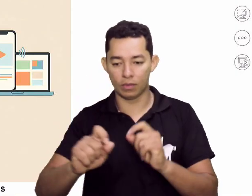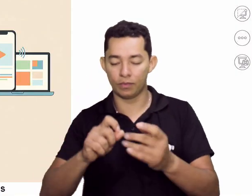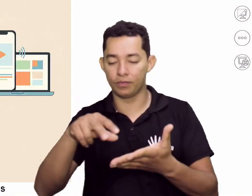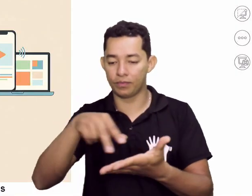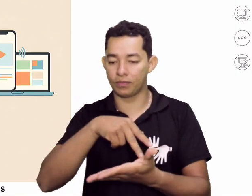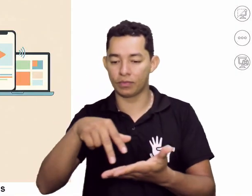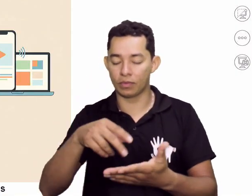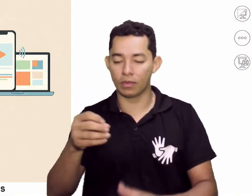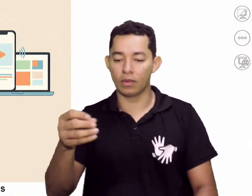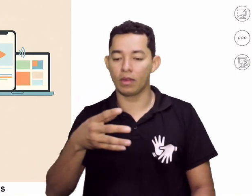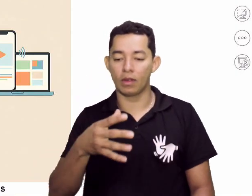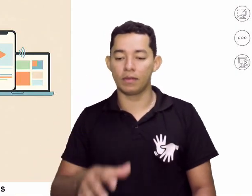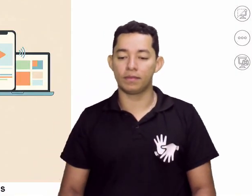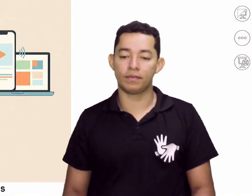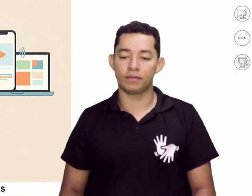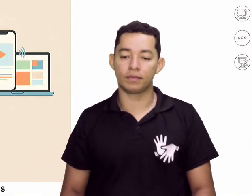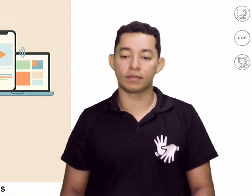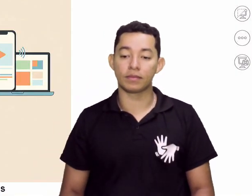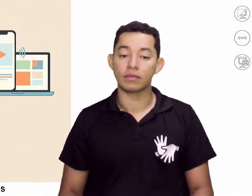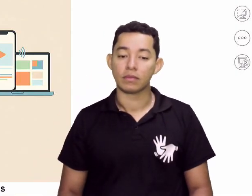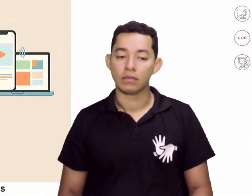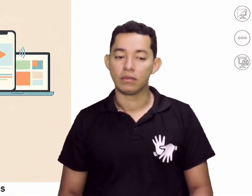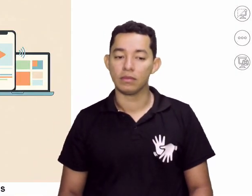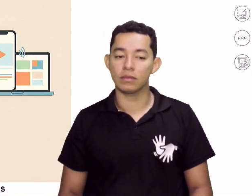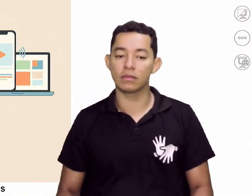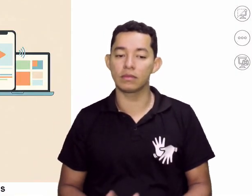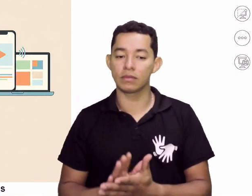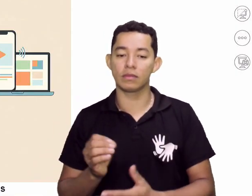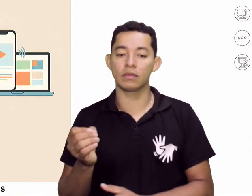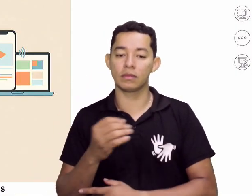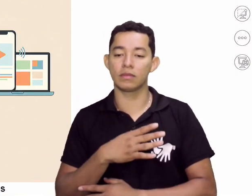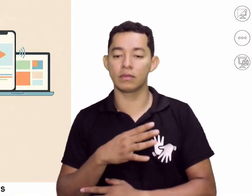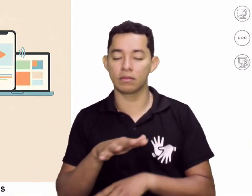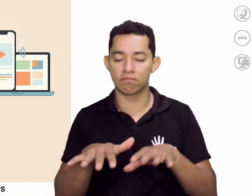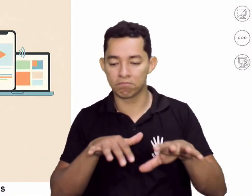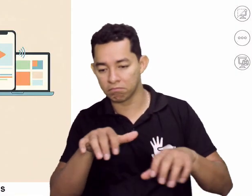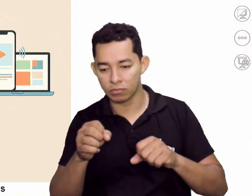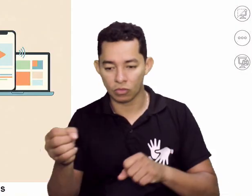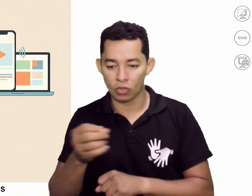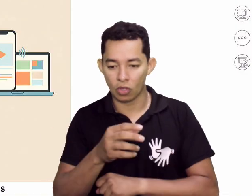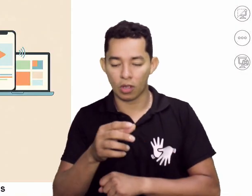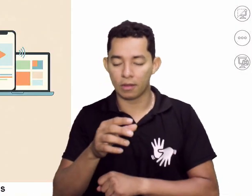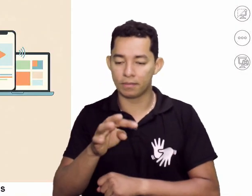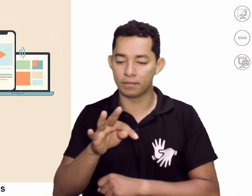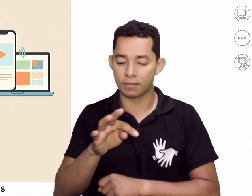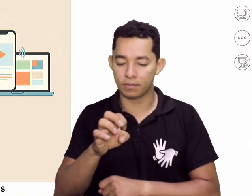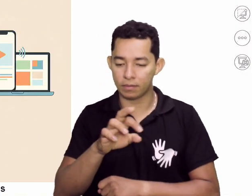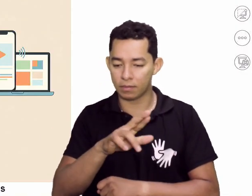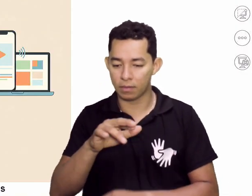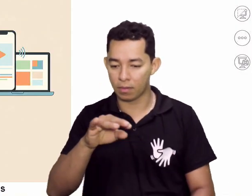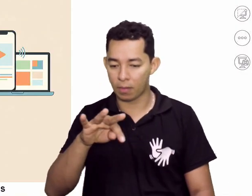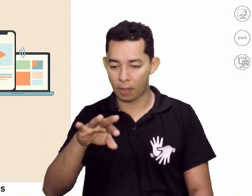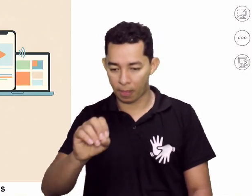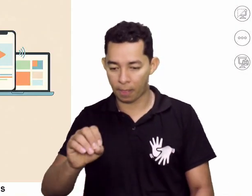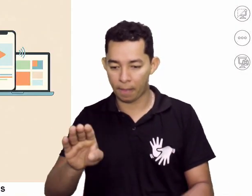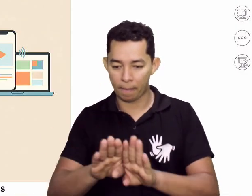dança contemporânea, explorando novos territórios e suportes.